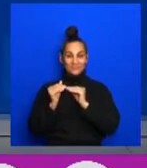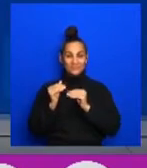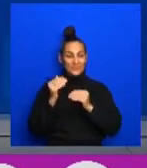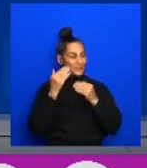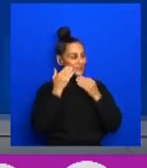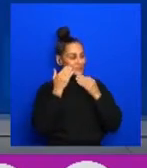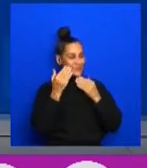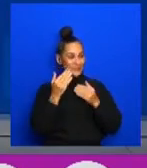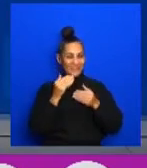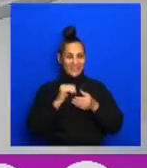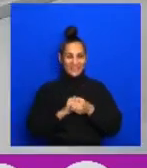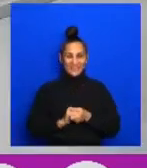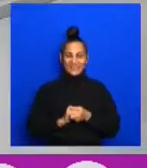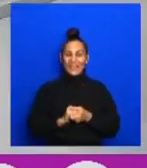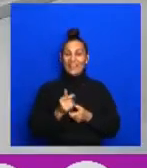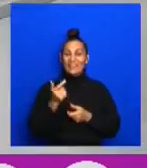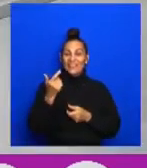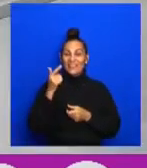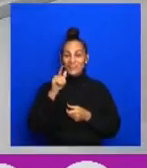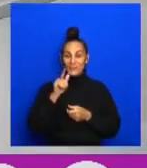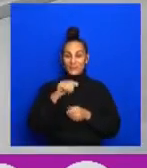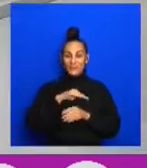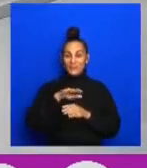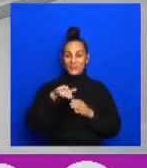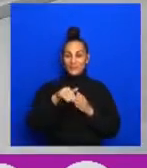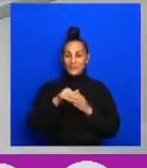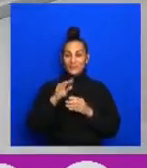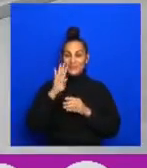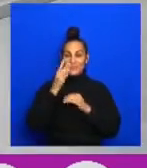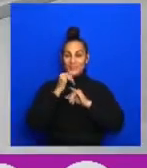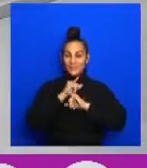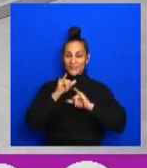confirmo. Obrigado. Após a apuração, todos